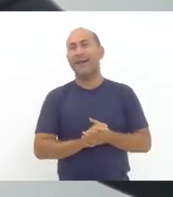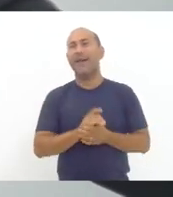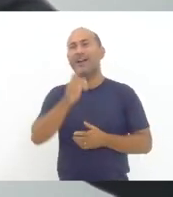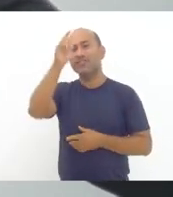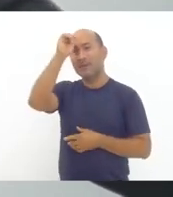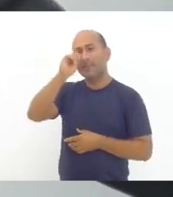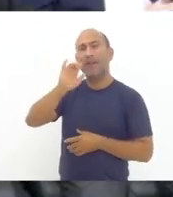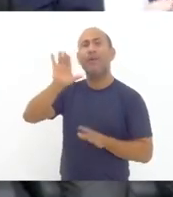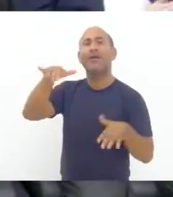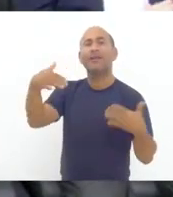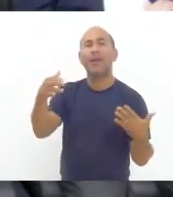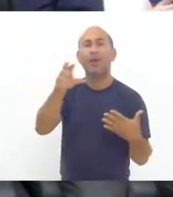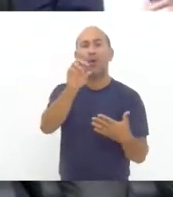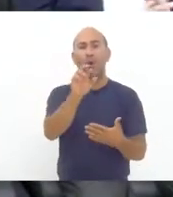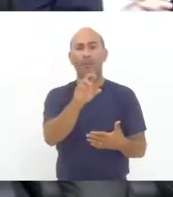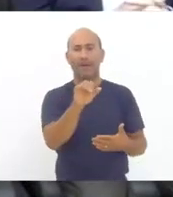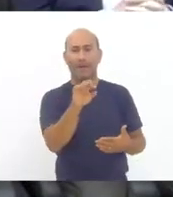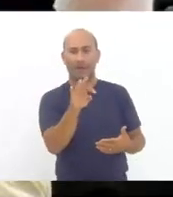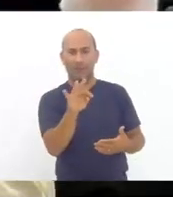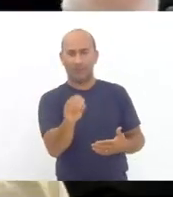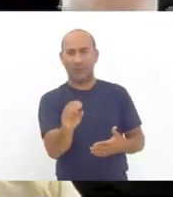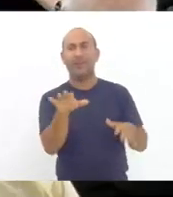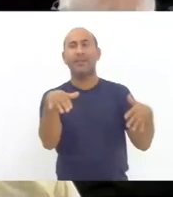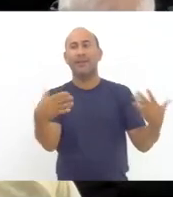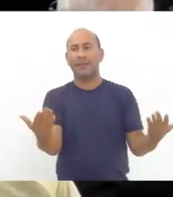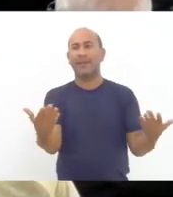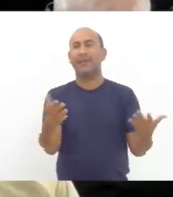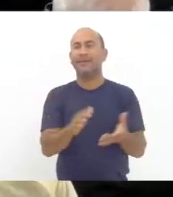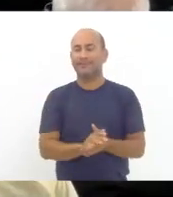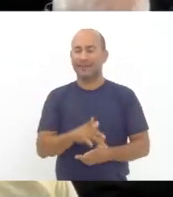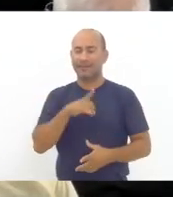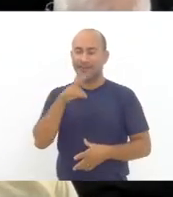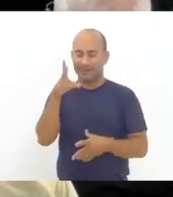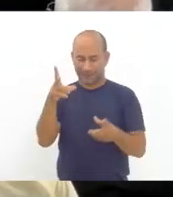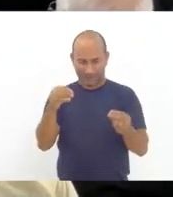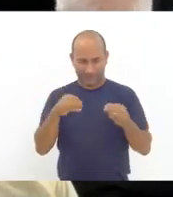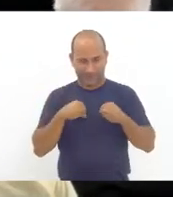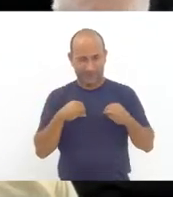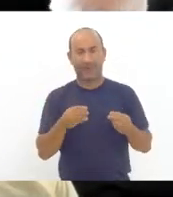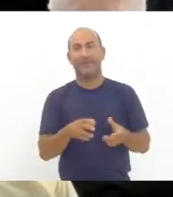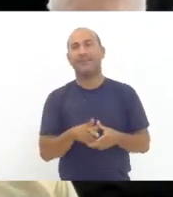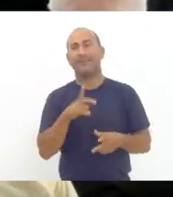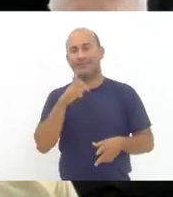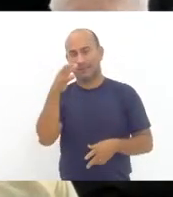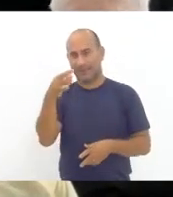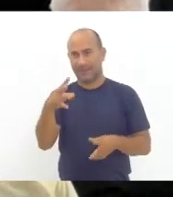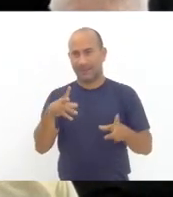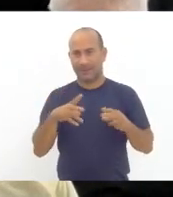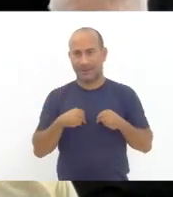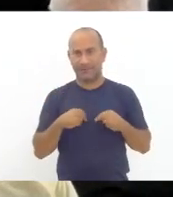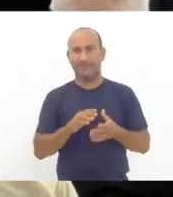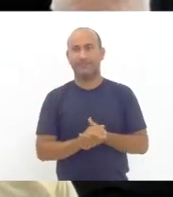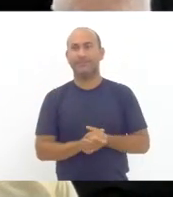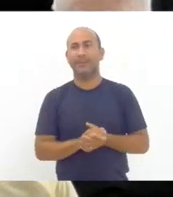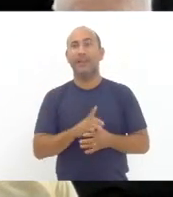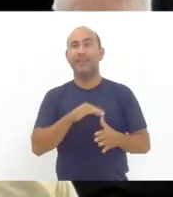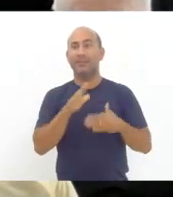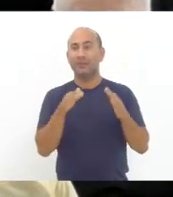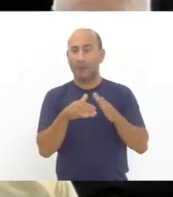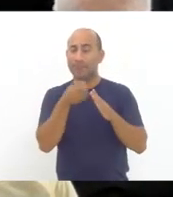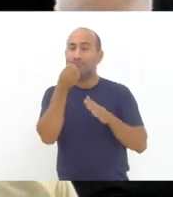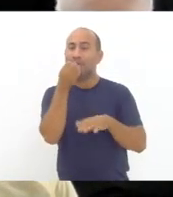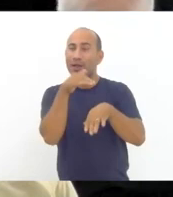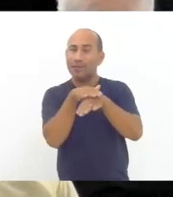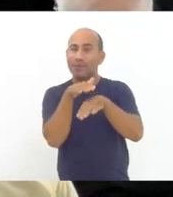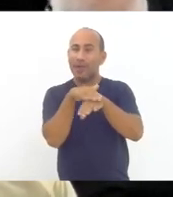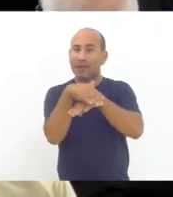chapéu Com certeza que merece Com certeza então tenho todos uma